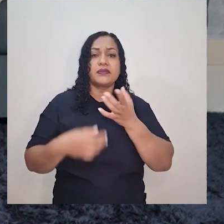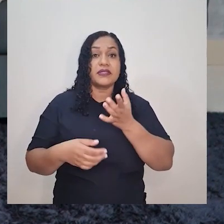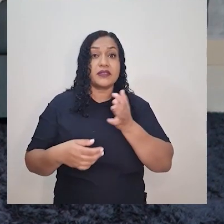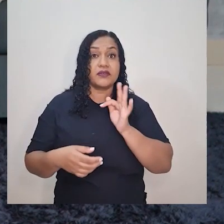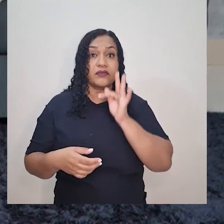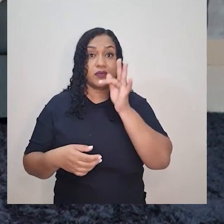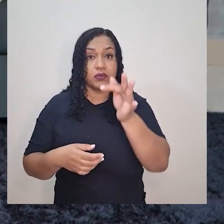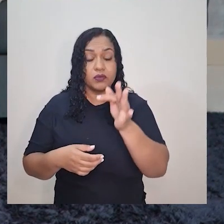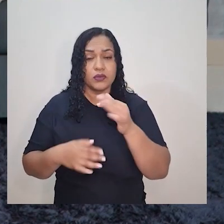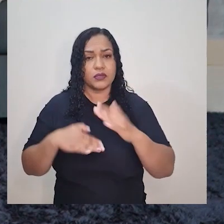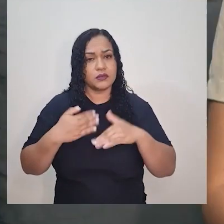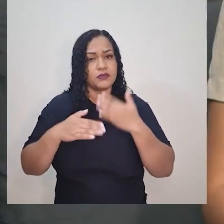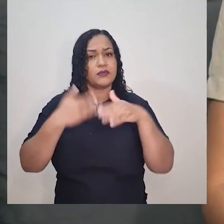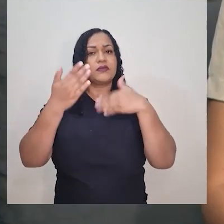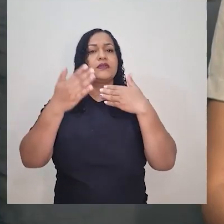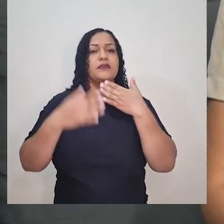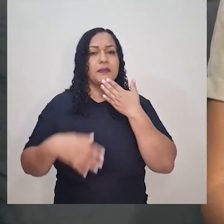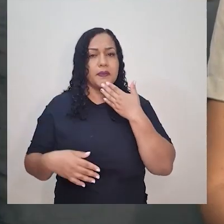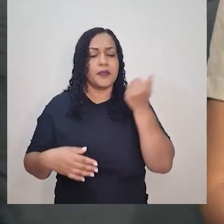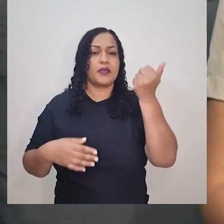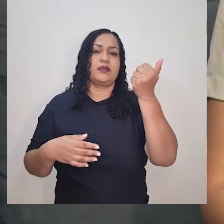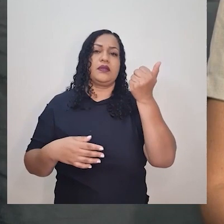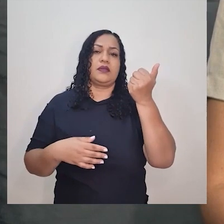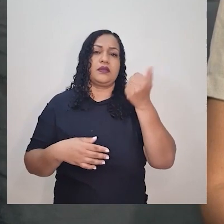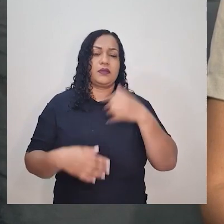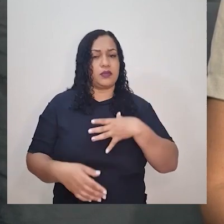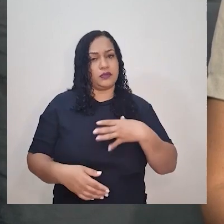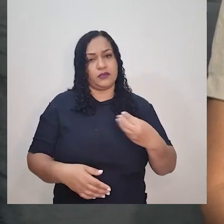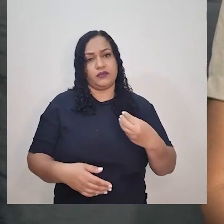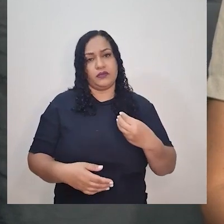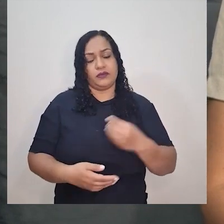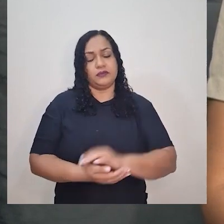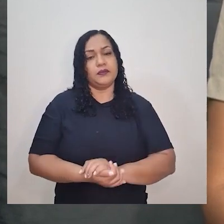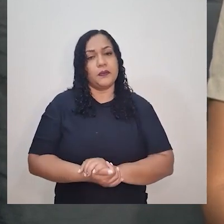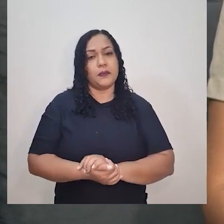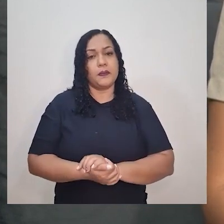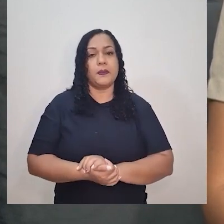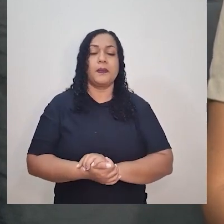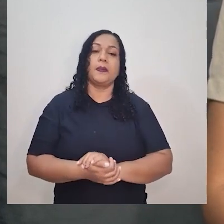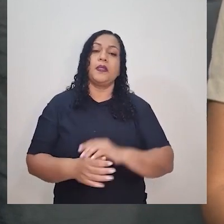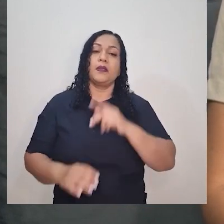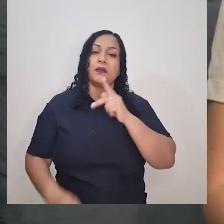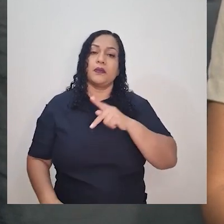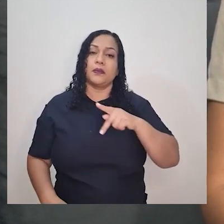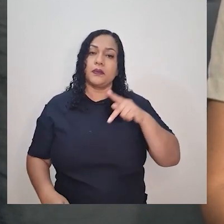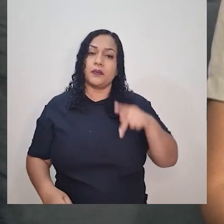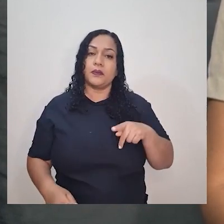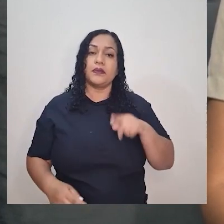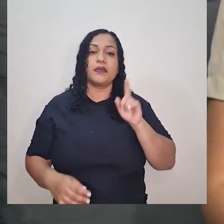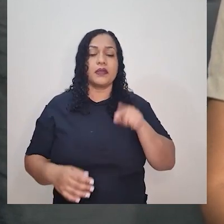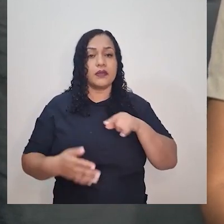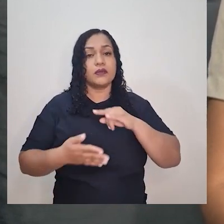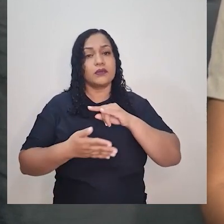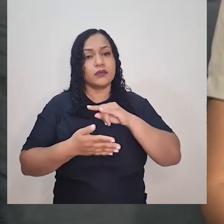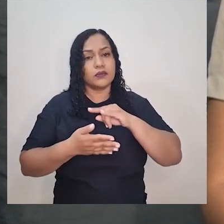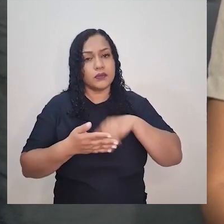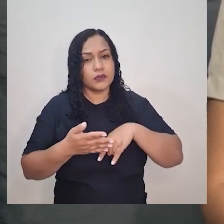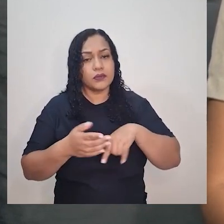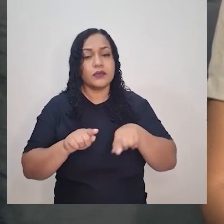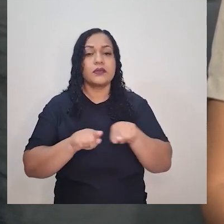queremos implantar, que nós queremos para os nossos filhos? E o projeto político-pedagógico, enquanto documento